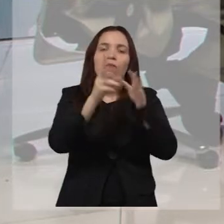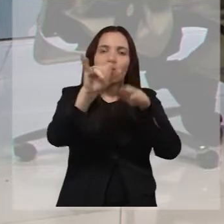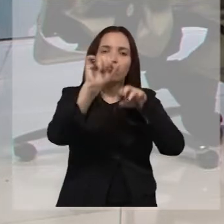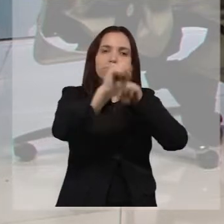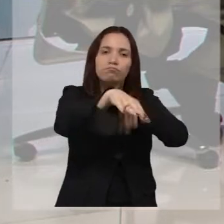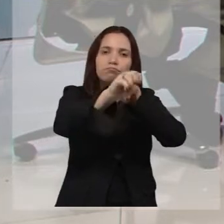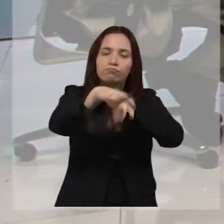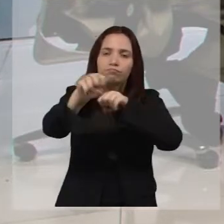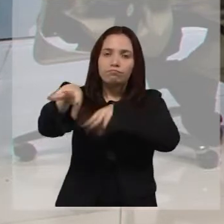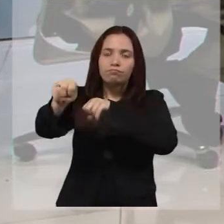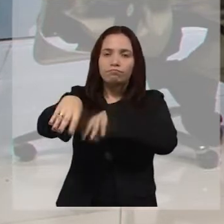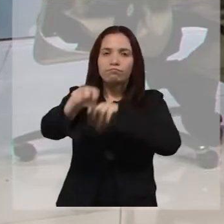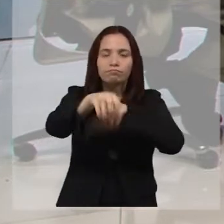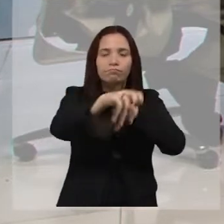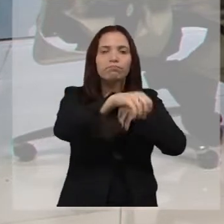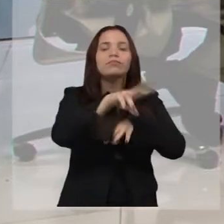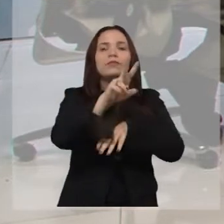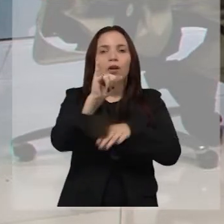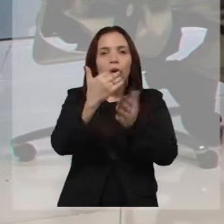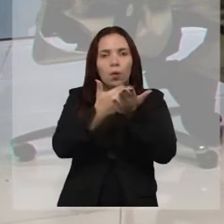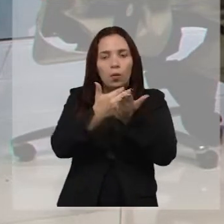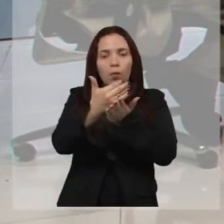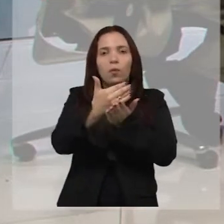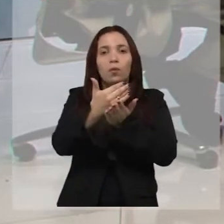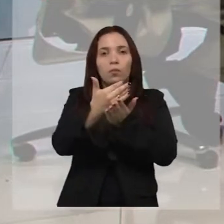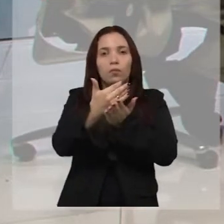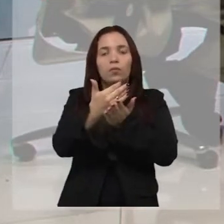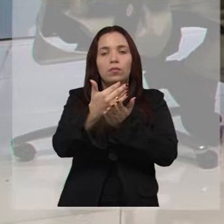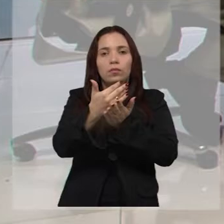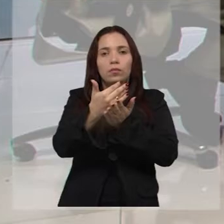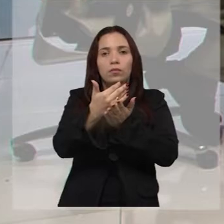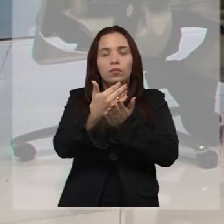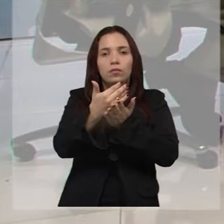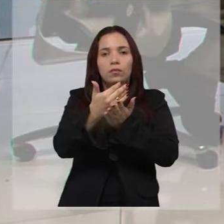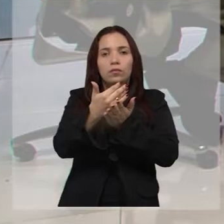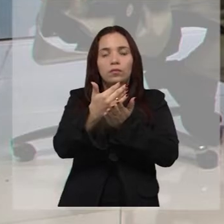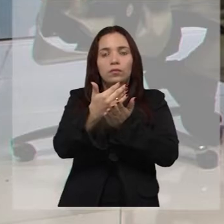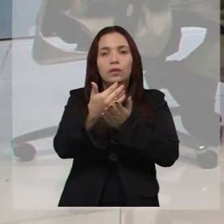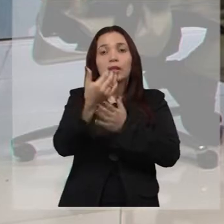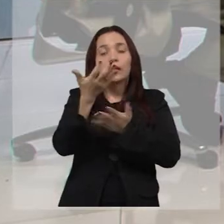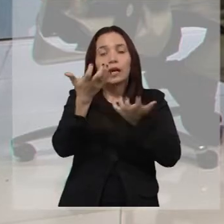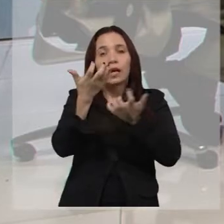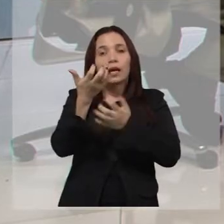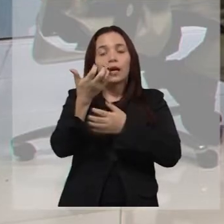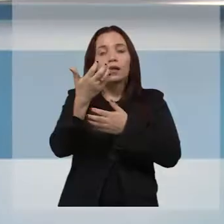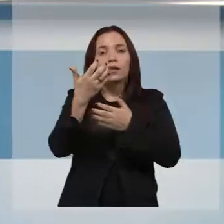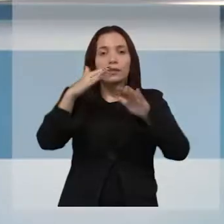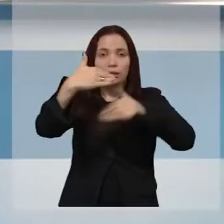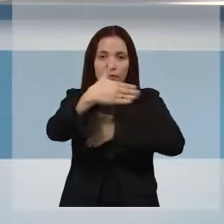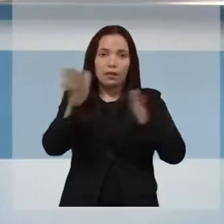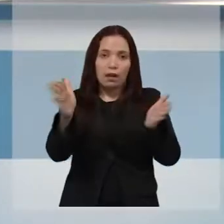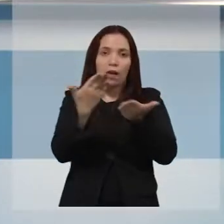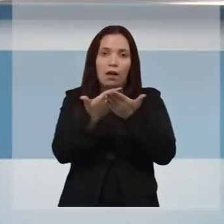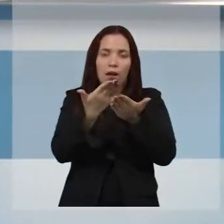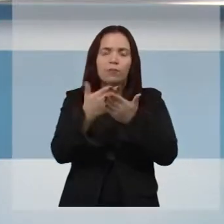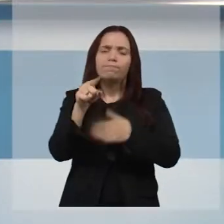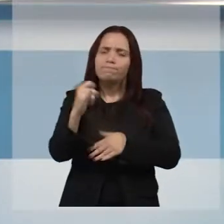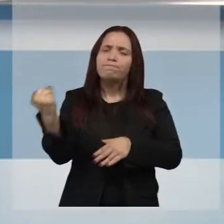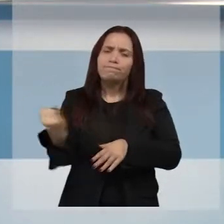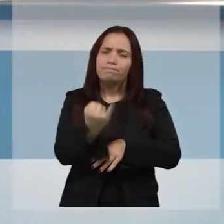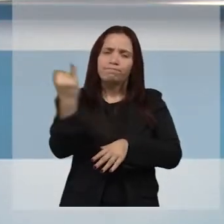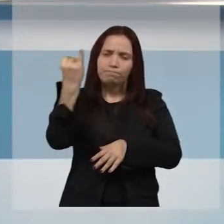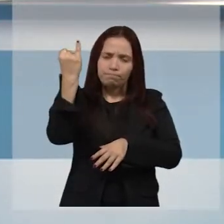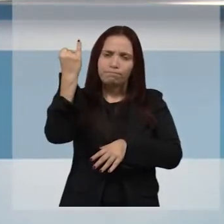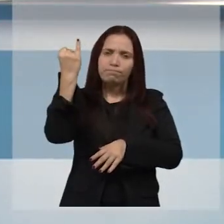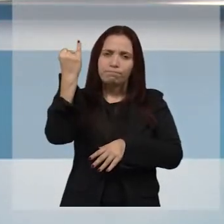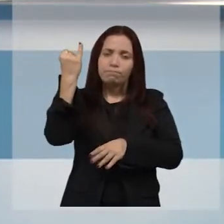dos 22, 25 mil, não sei qual é a população exata, encarcerada, desses pelo menos 6 mil já na sala de aula, que é uma coisa